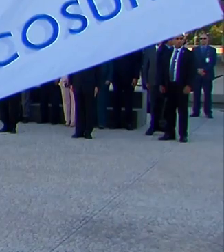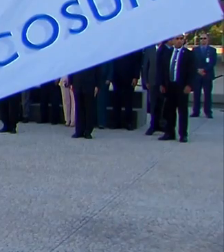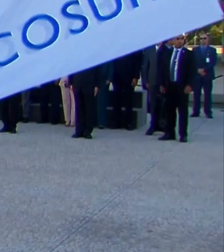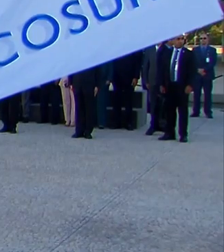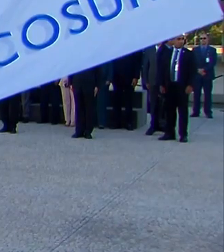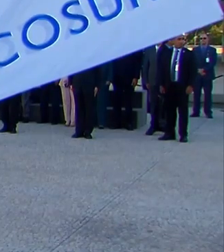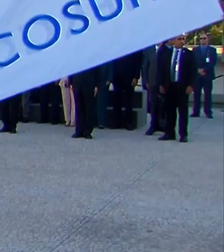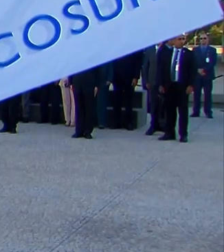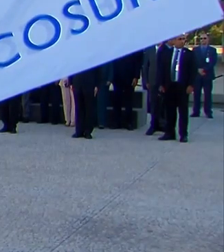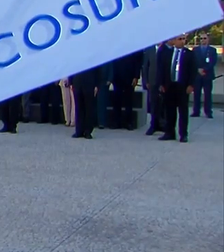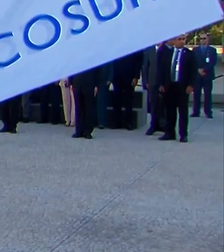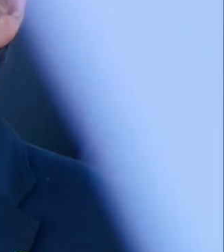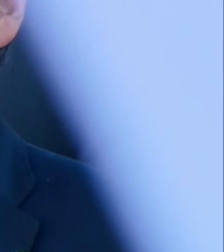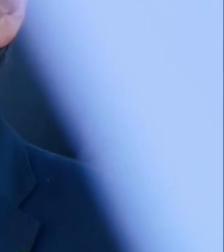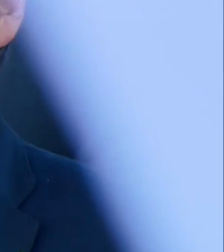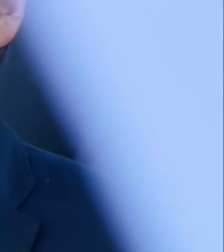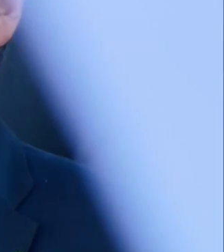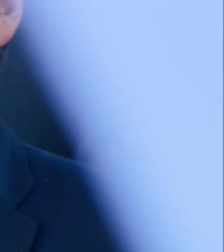Tchau! Tchau!